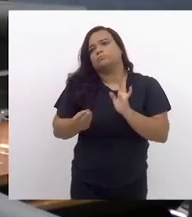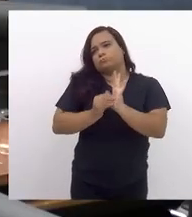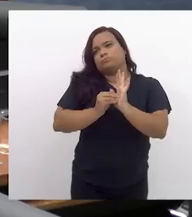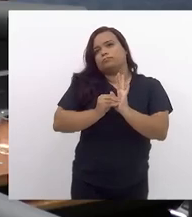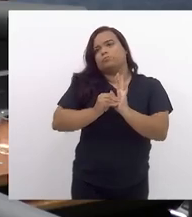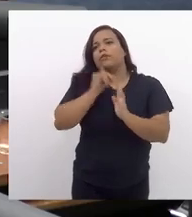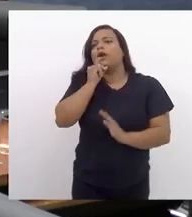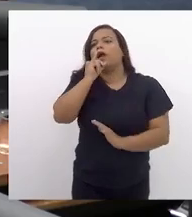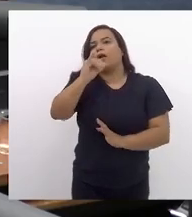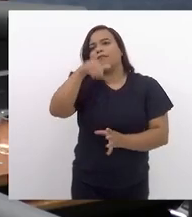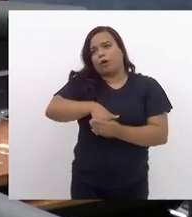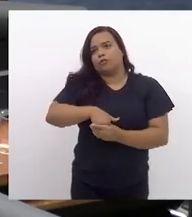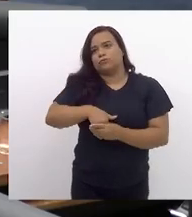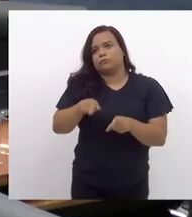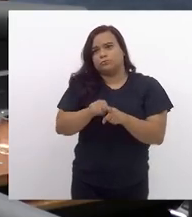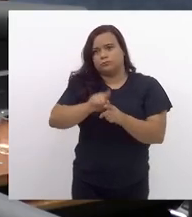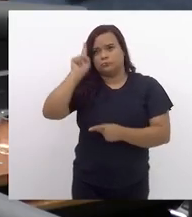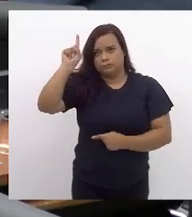voto.